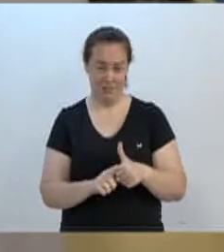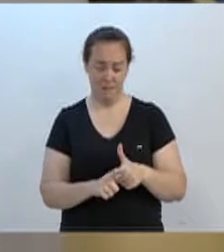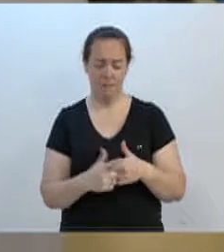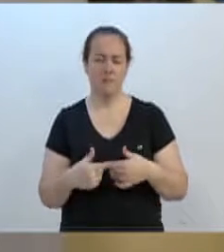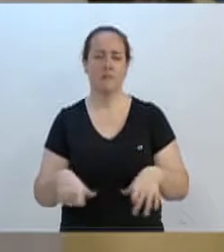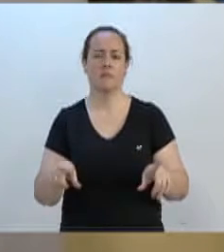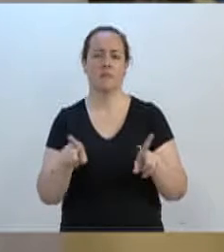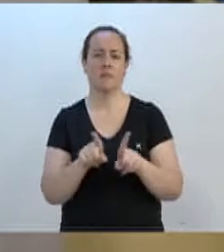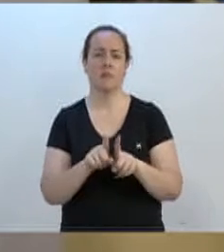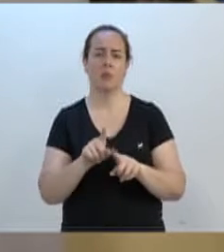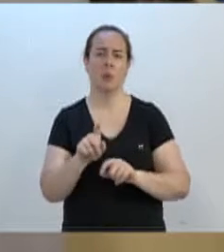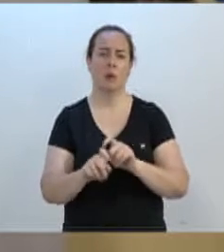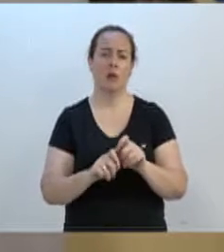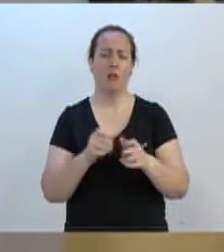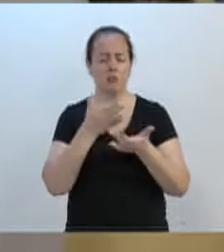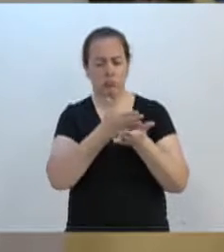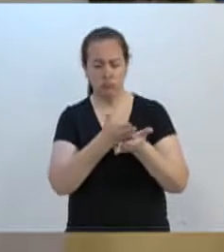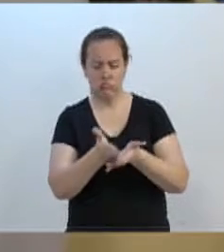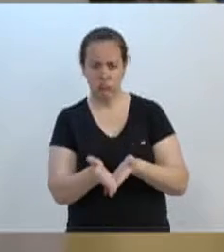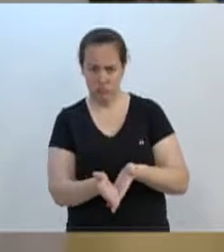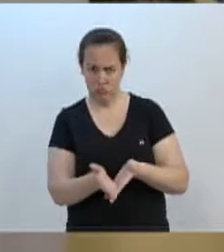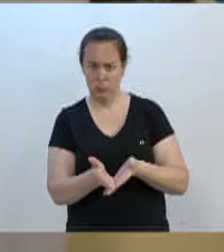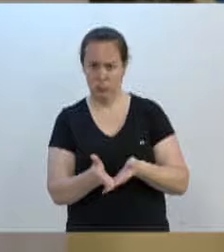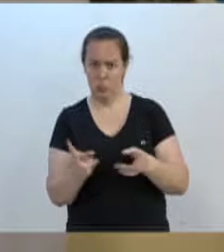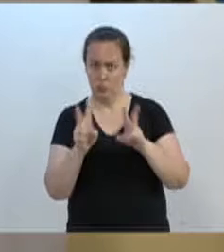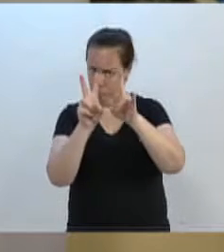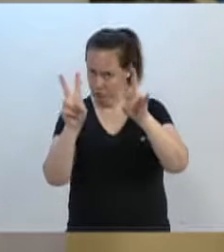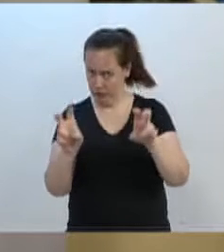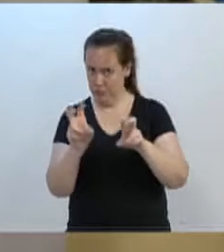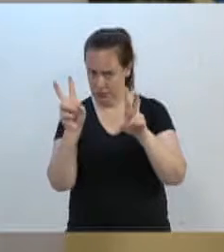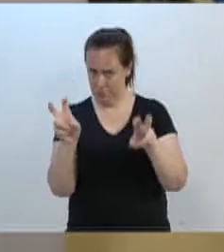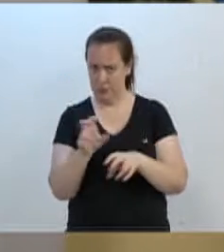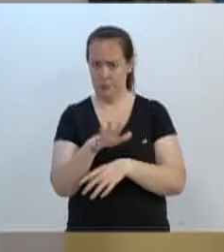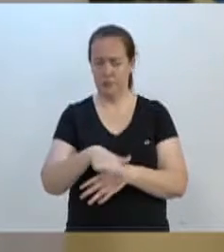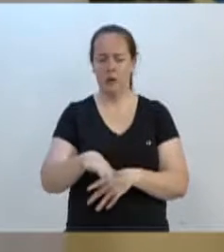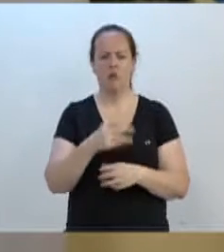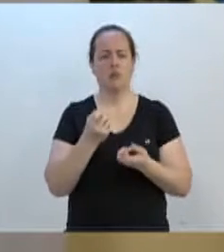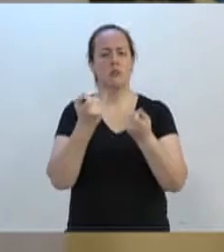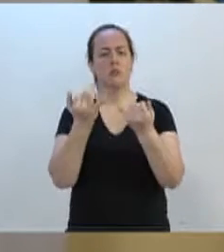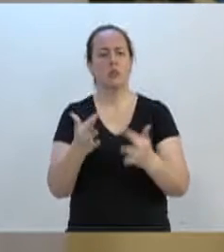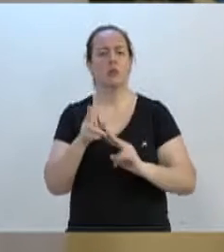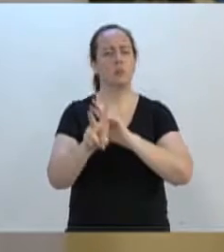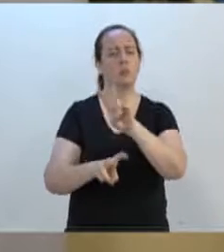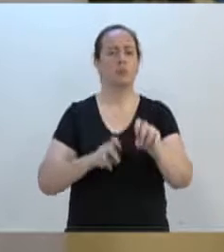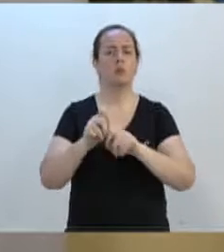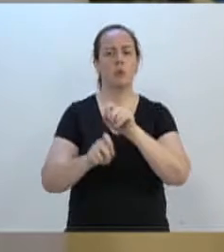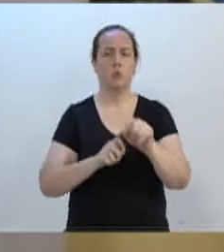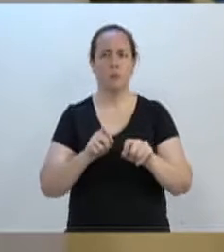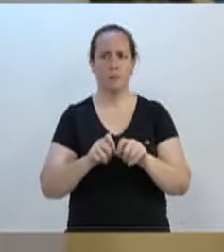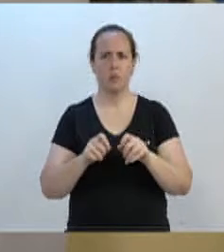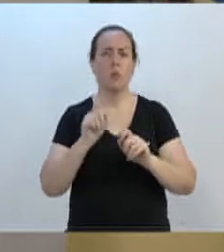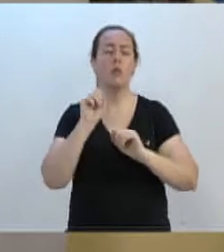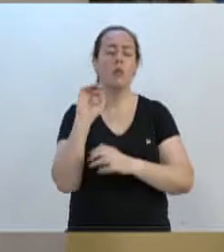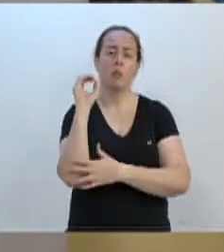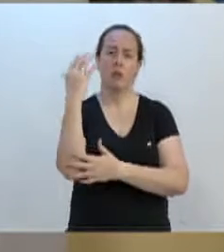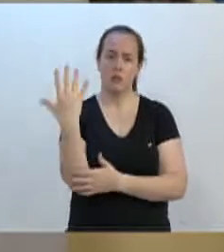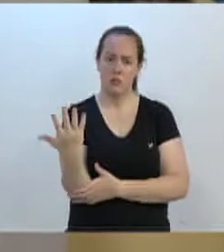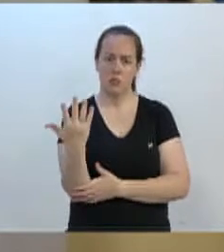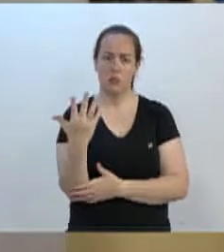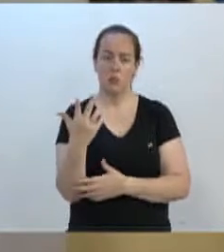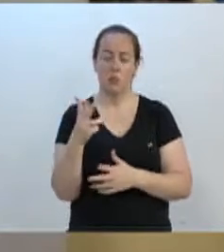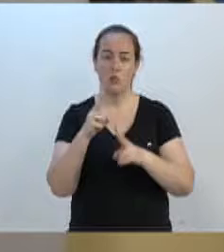faço essa introdução a esse tema para falar um pouquinho do que está acontecendo, né, com